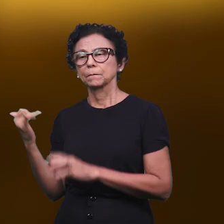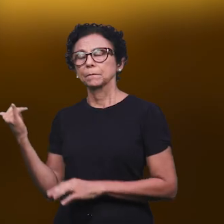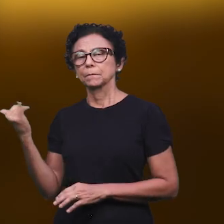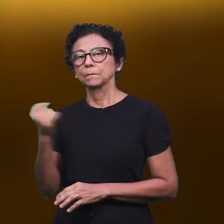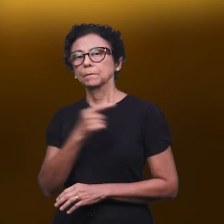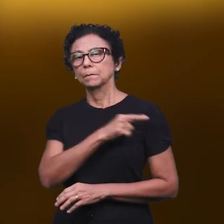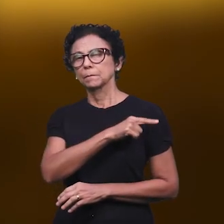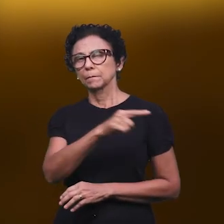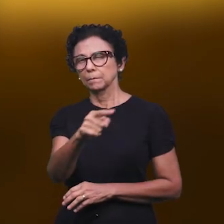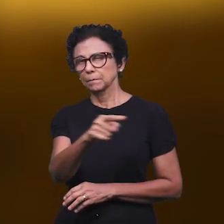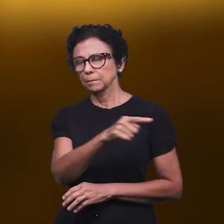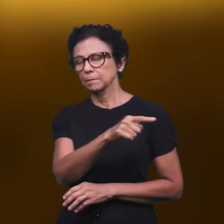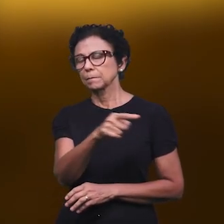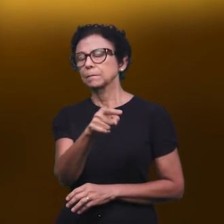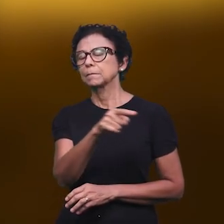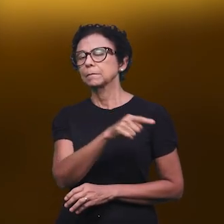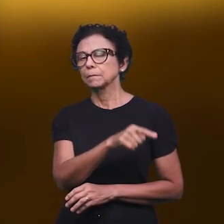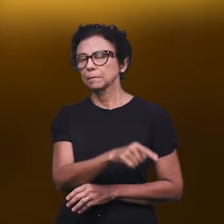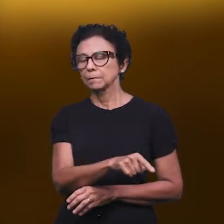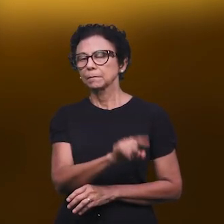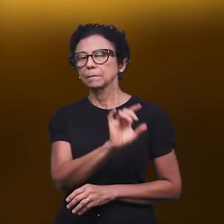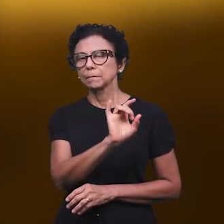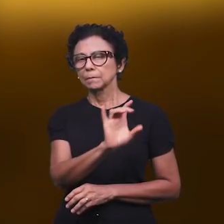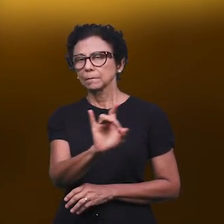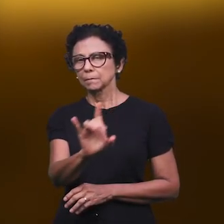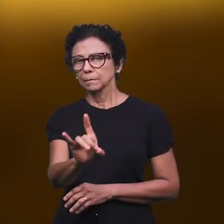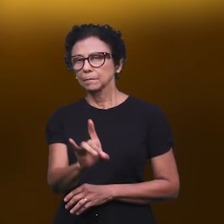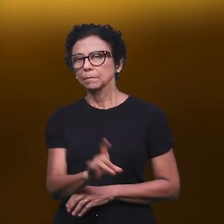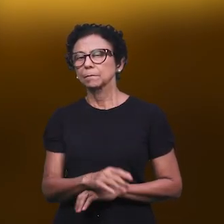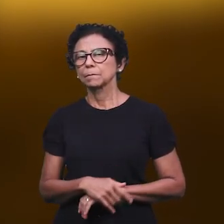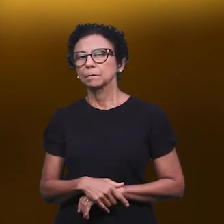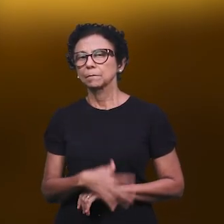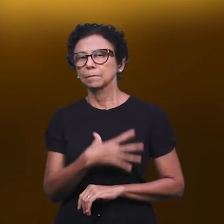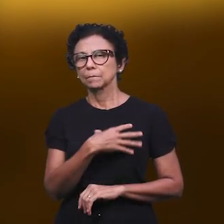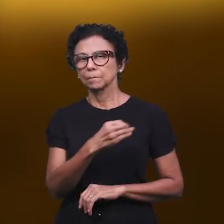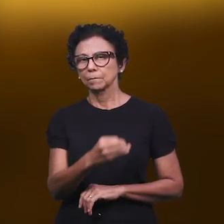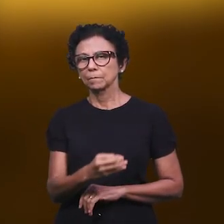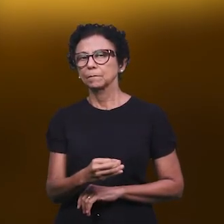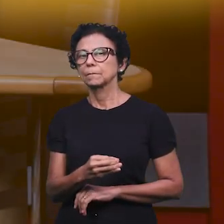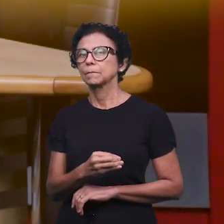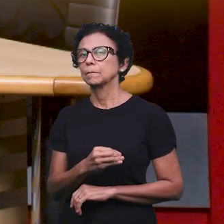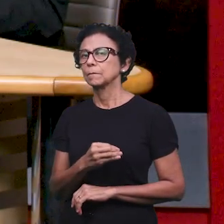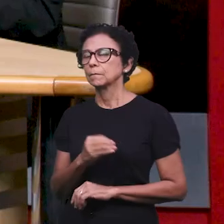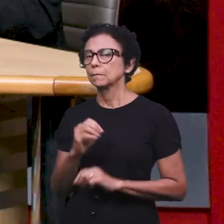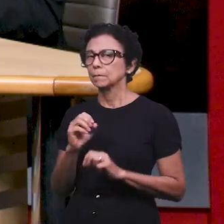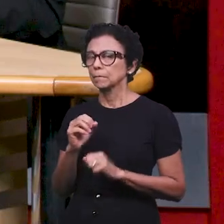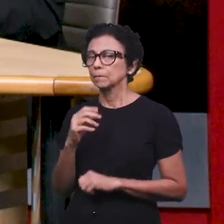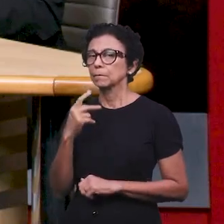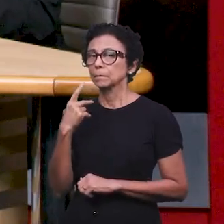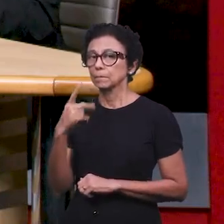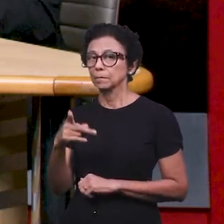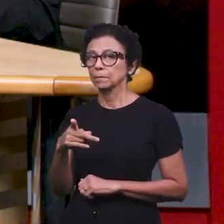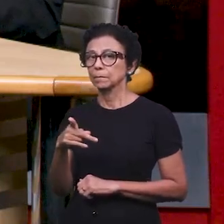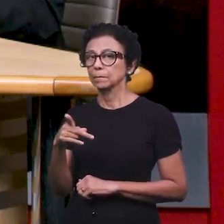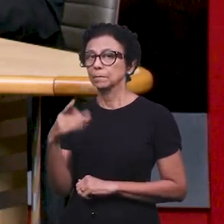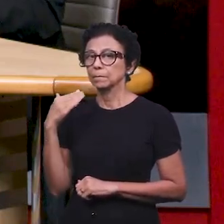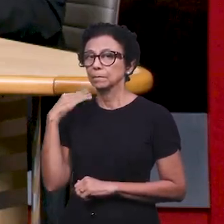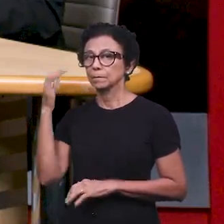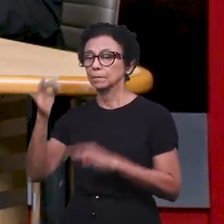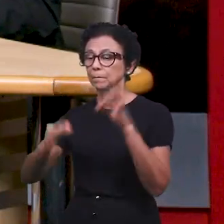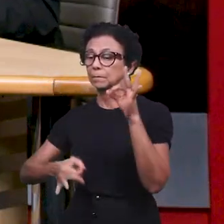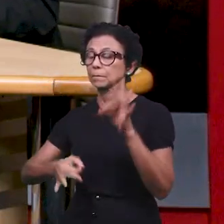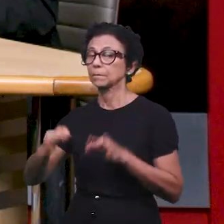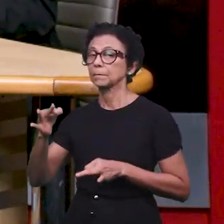Eles, pois, serão os vossos juízes. Acho que é importante explicar acerca